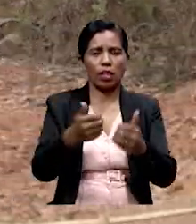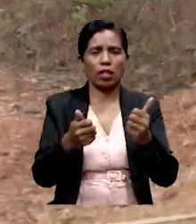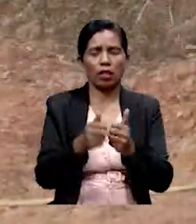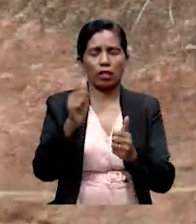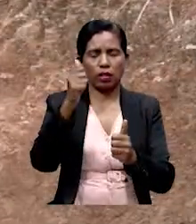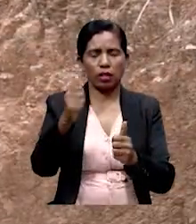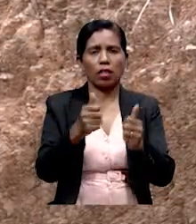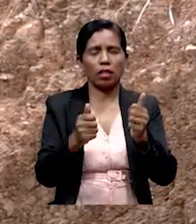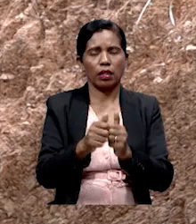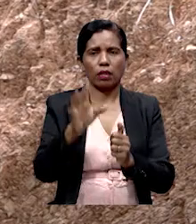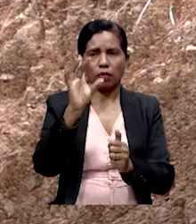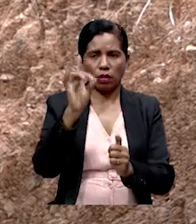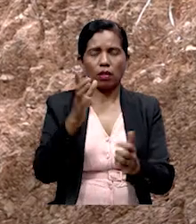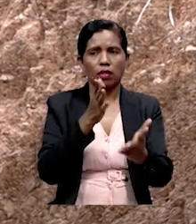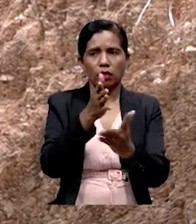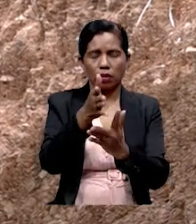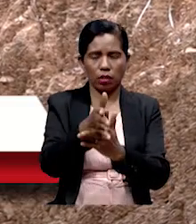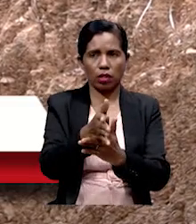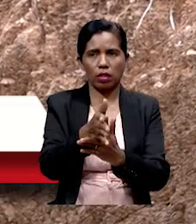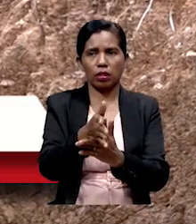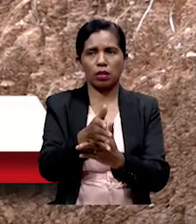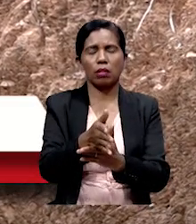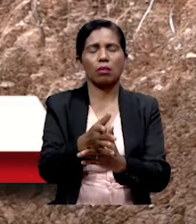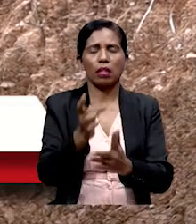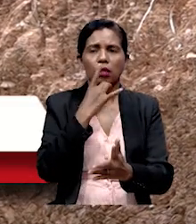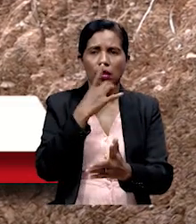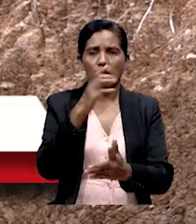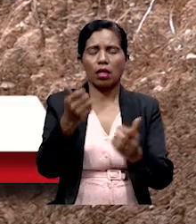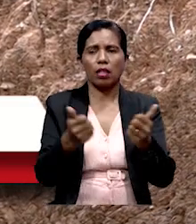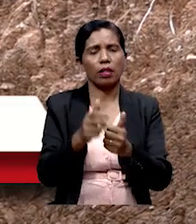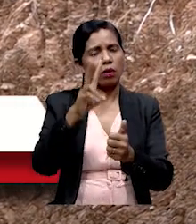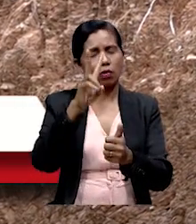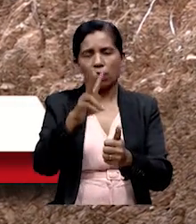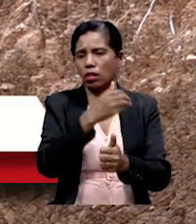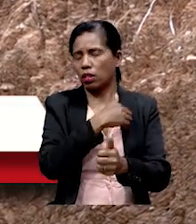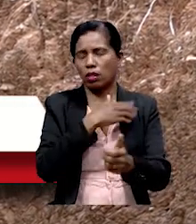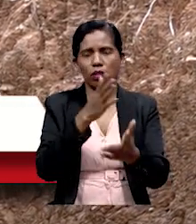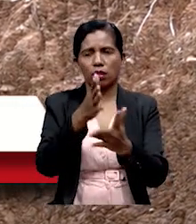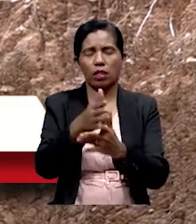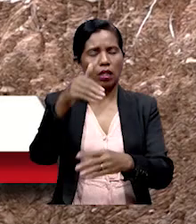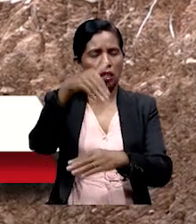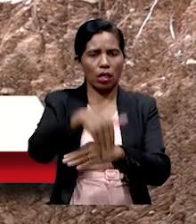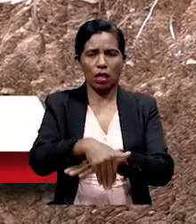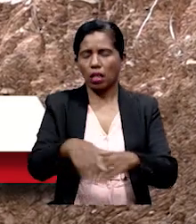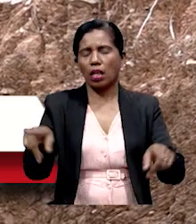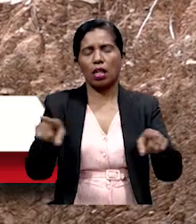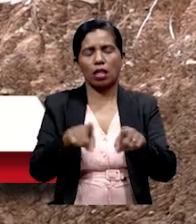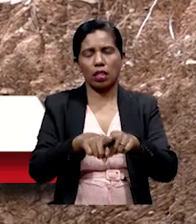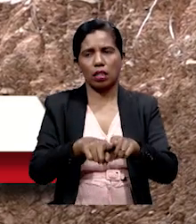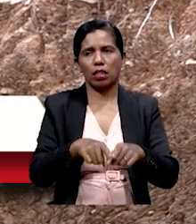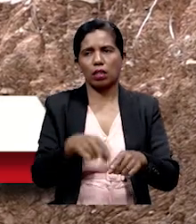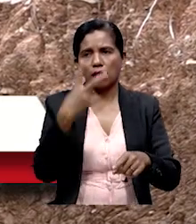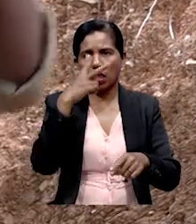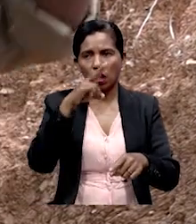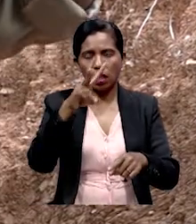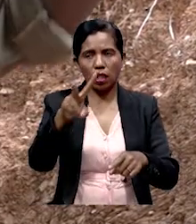alde walu aseso na lete sirade alde yarua ne sirau kaseso sira kalan sira sinta sele inferno so silence sira teke baglino ermera